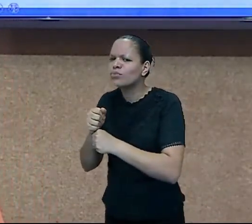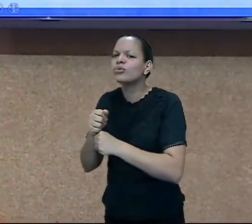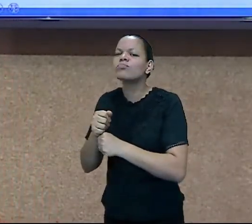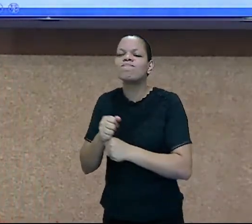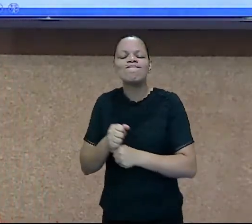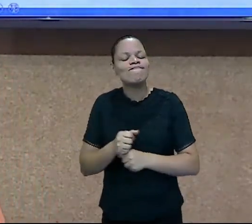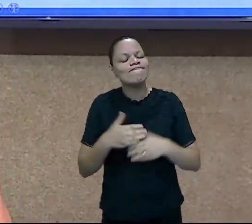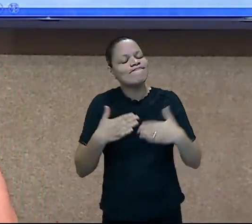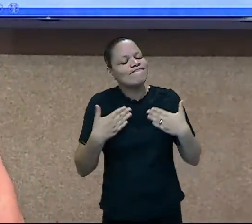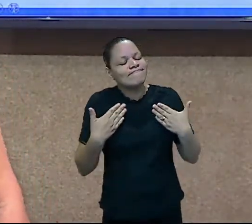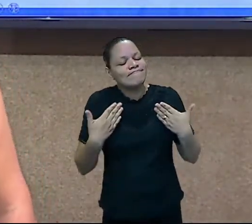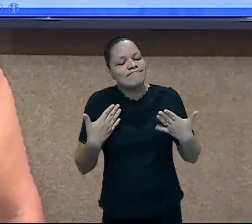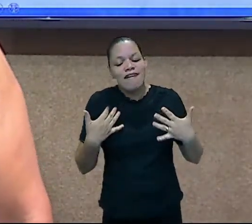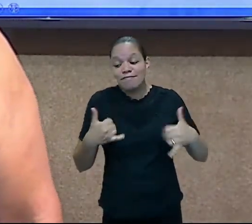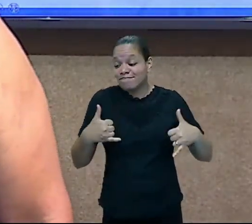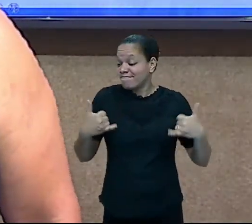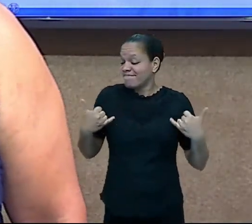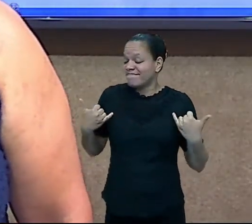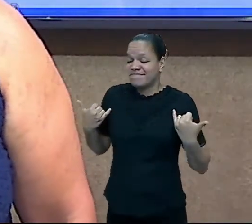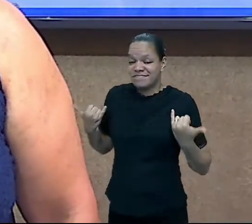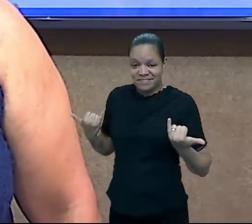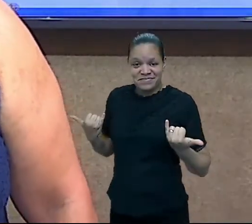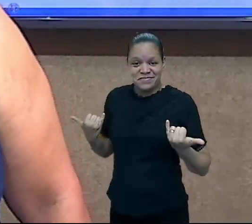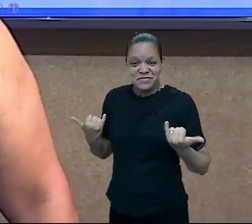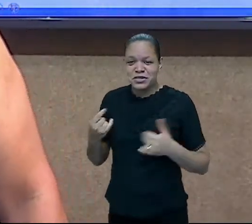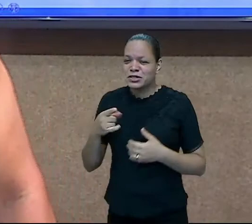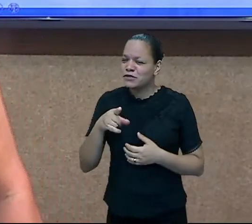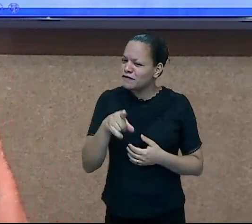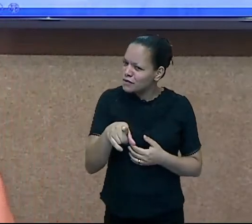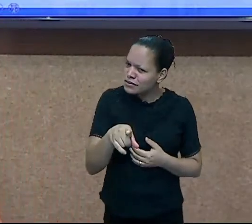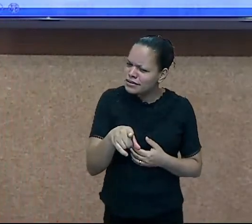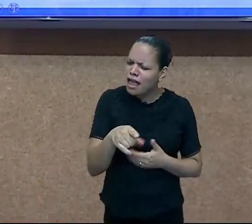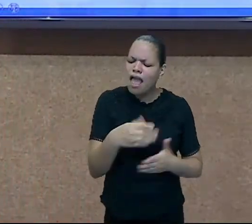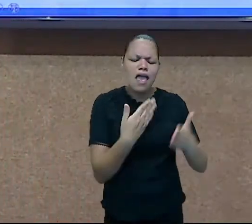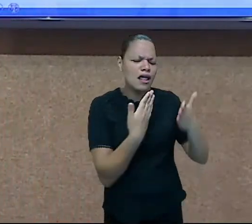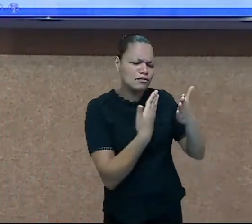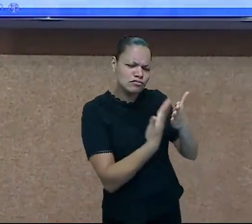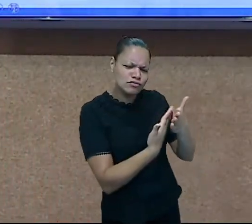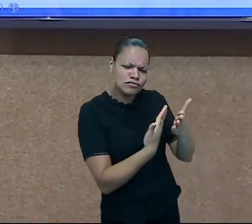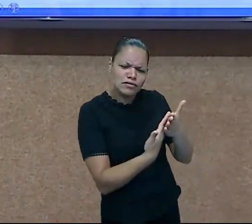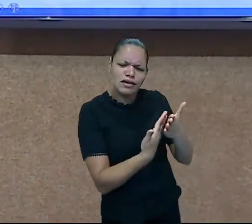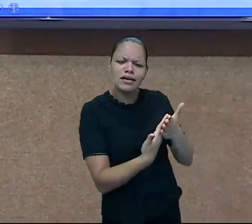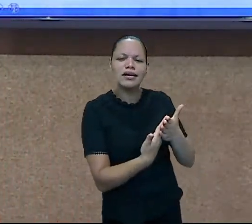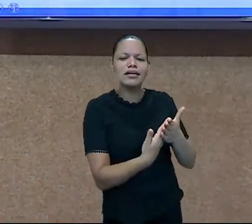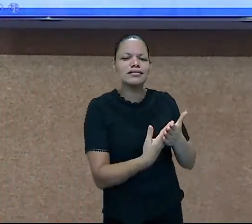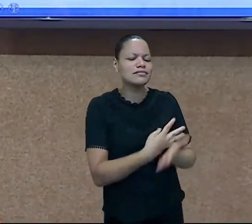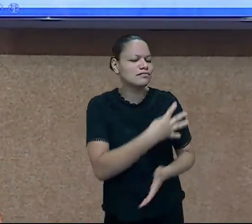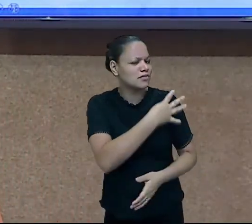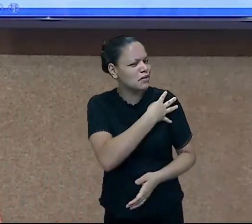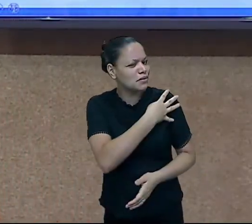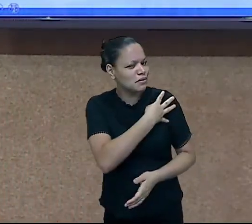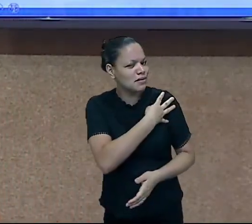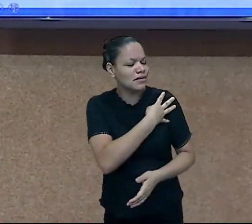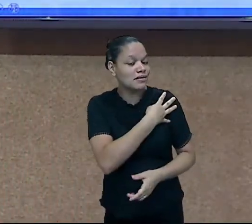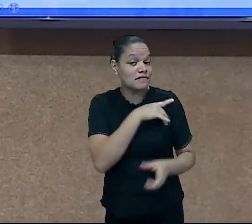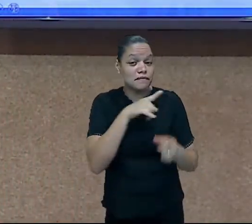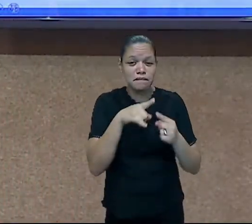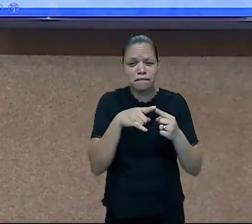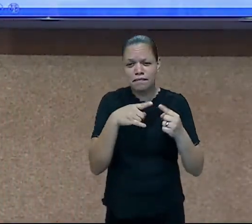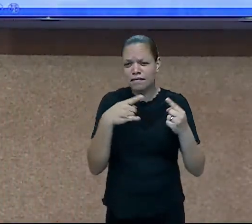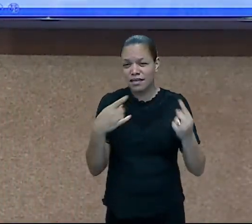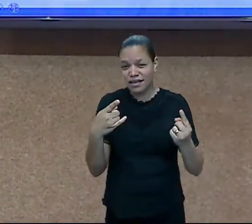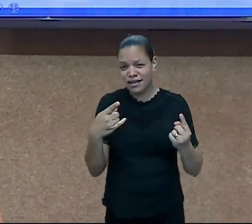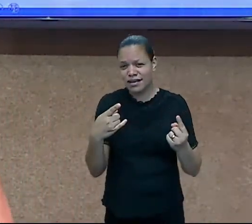estou orgulhosa de você, estudante do 4º ano. Mas, para quem ainda